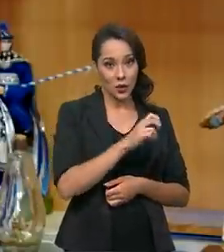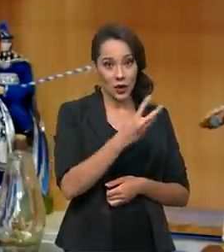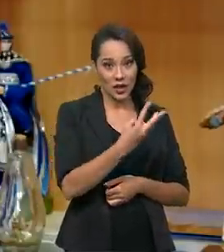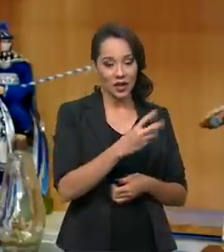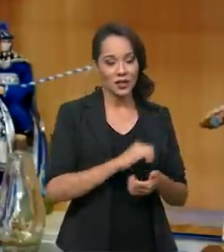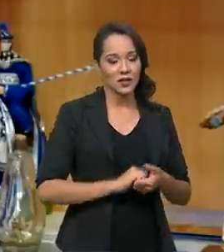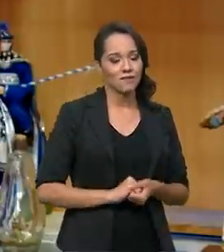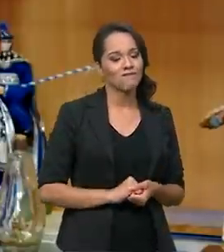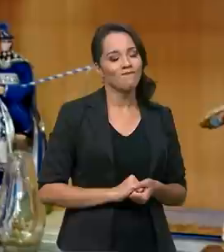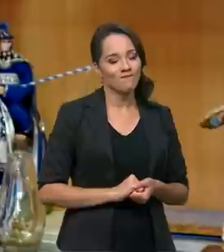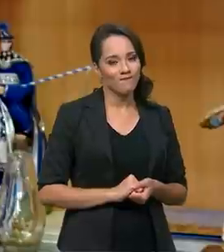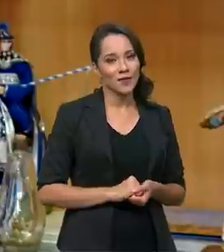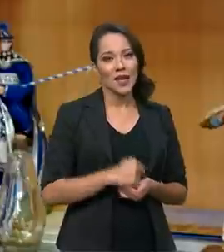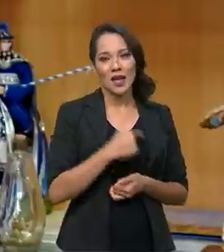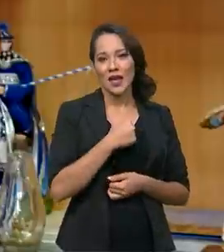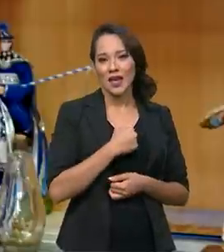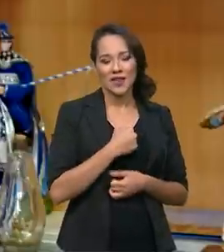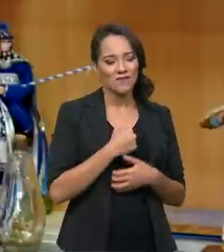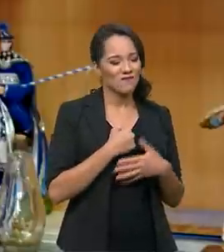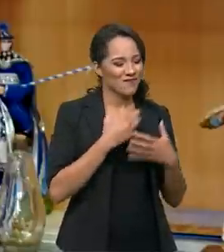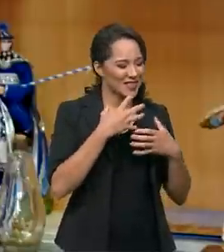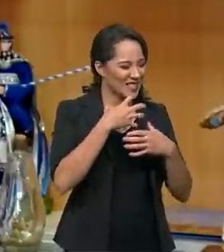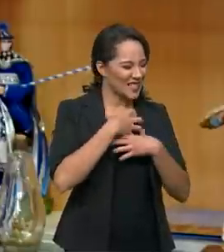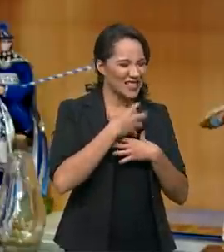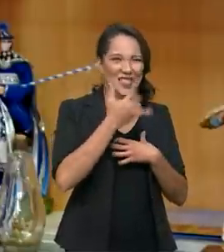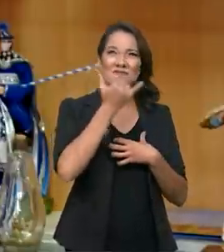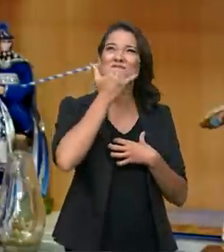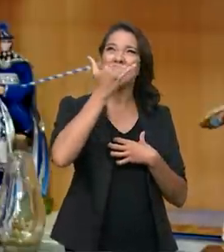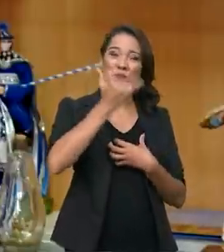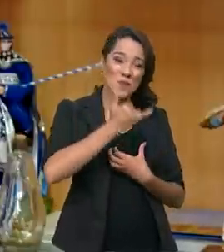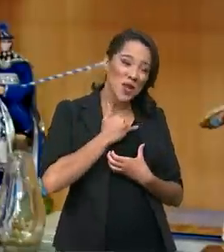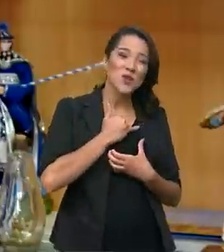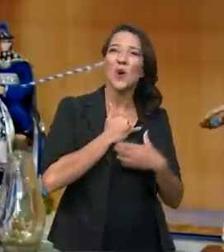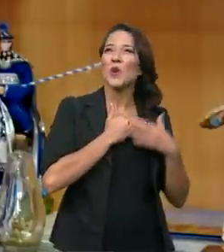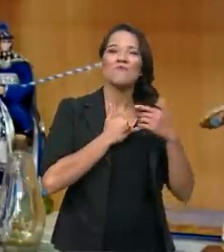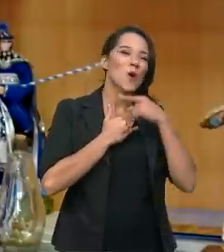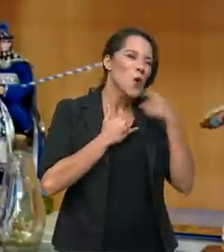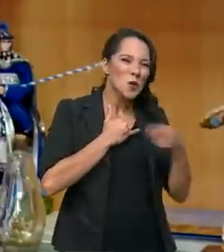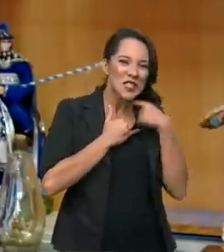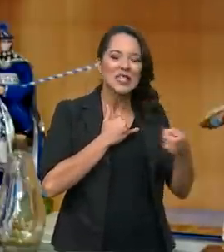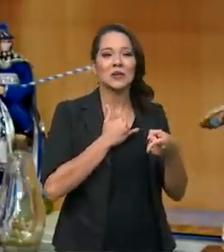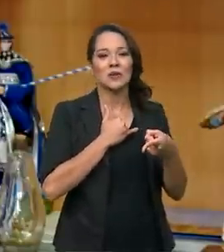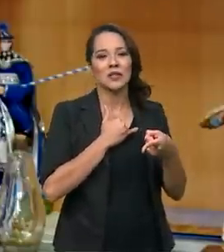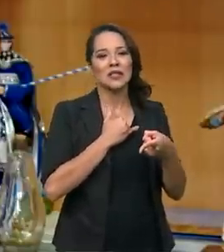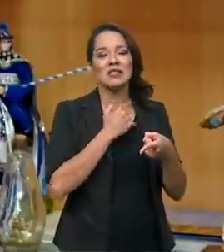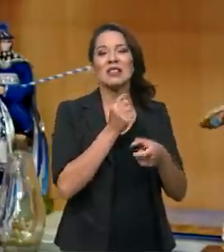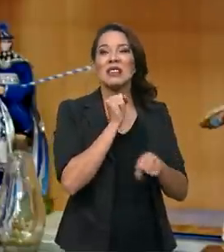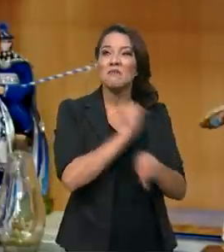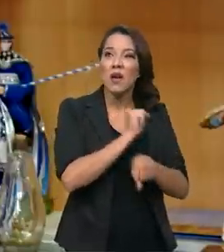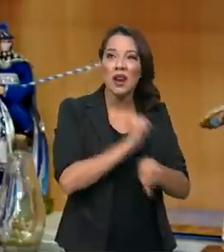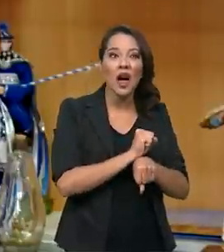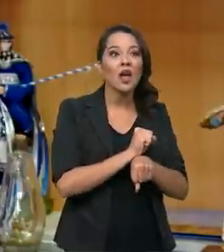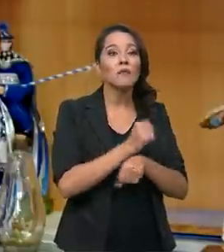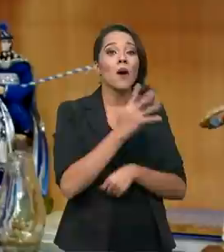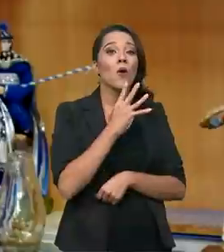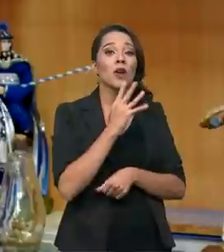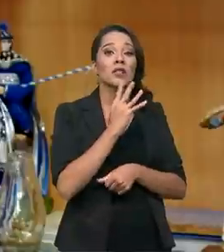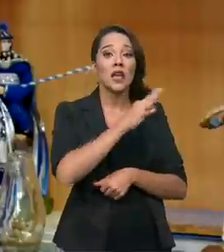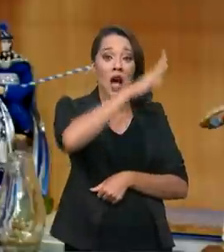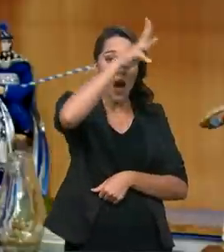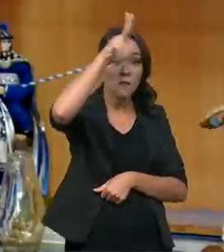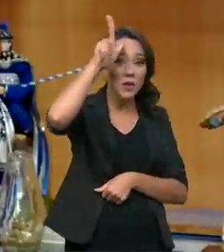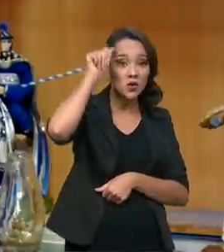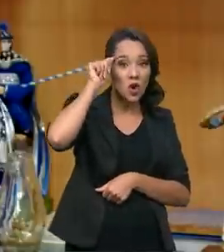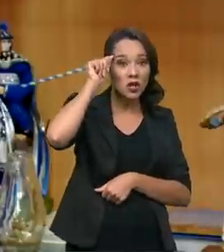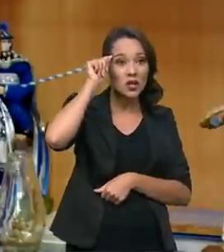e e eu não me perdoe não me perdoo de ter deixado para conhecer no